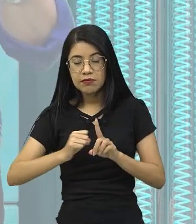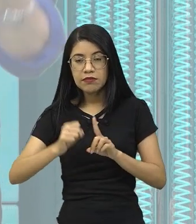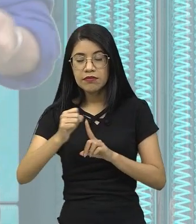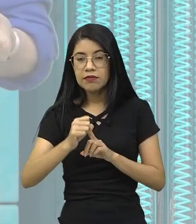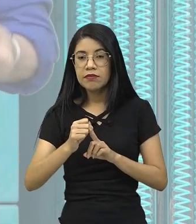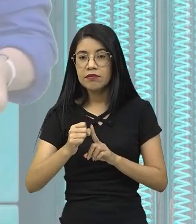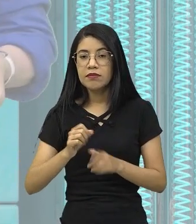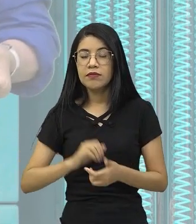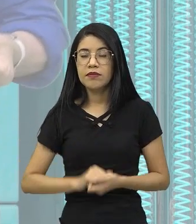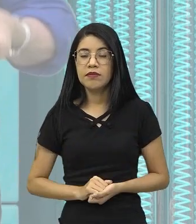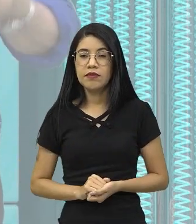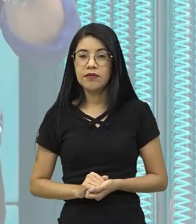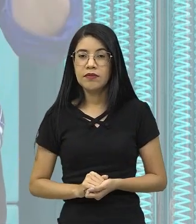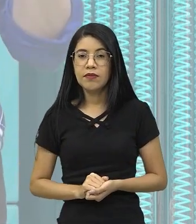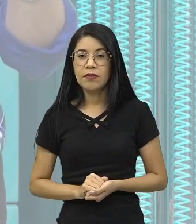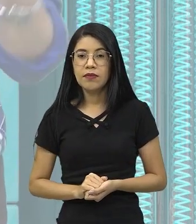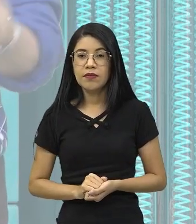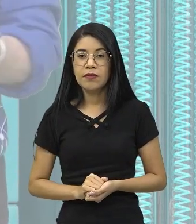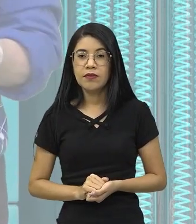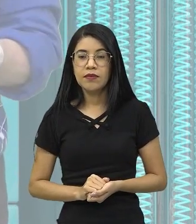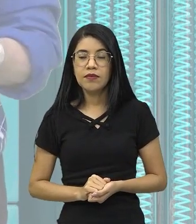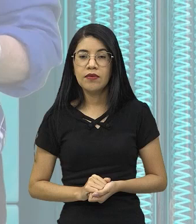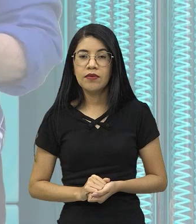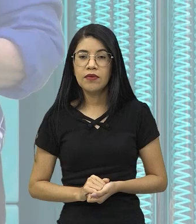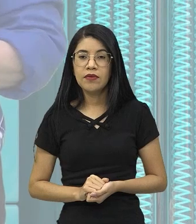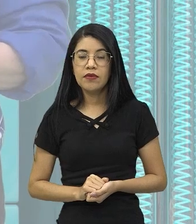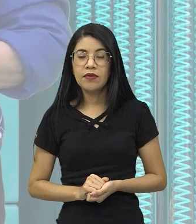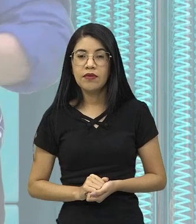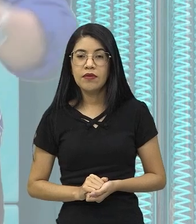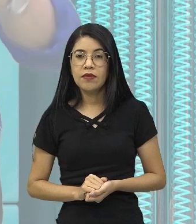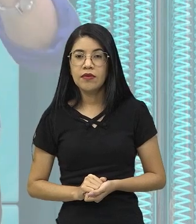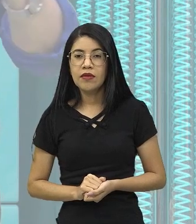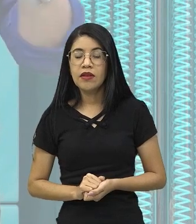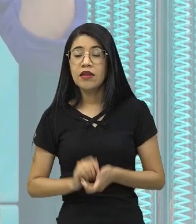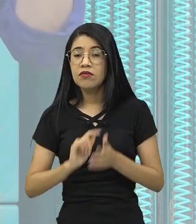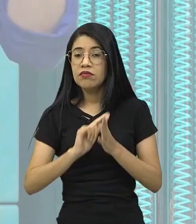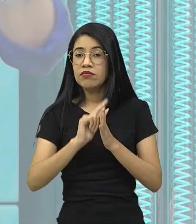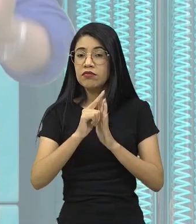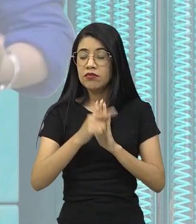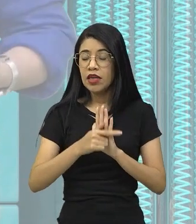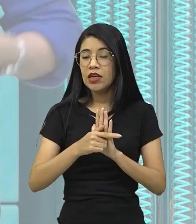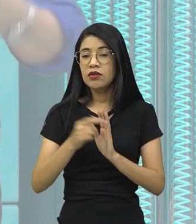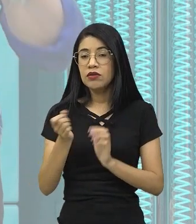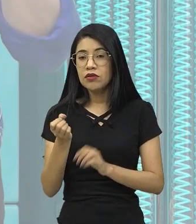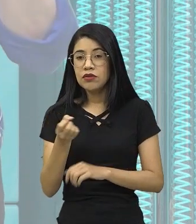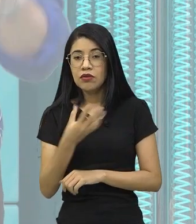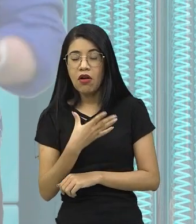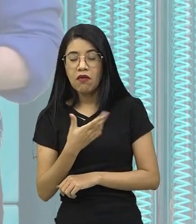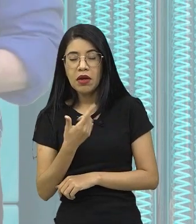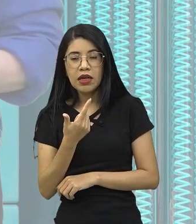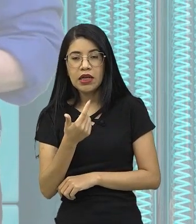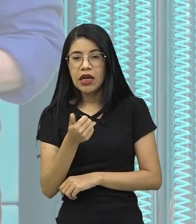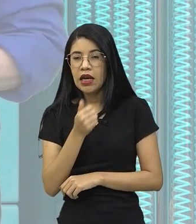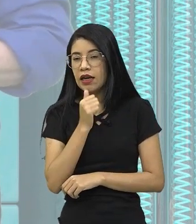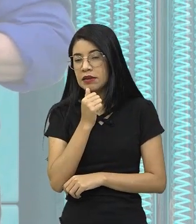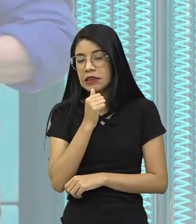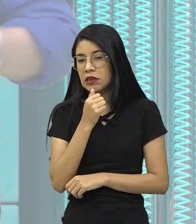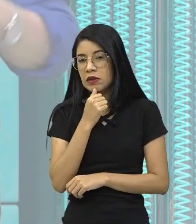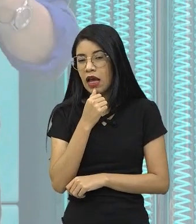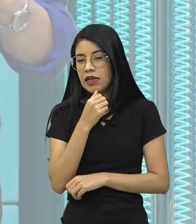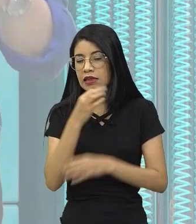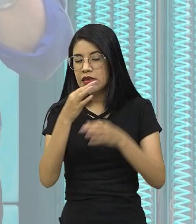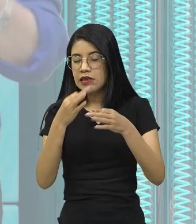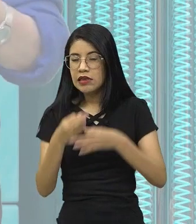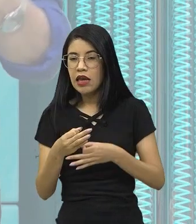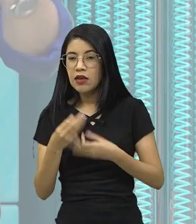E, por ser gêneros textuais novos, ainda não está bem claro, ainda não está bem definido, né,